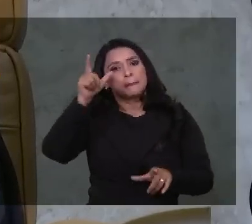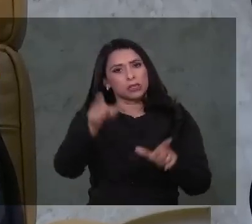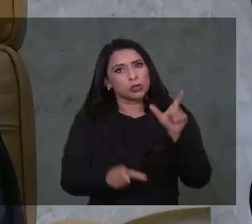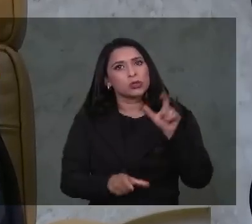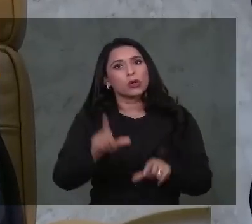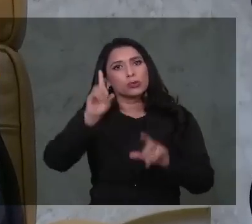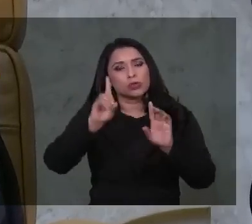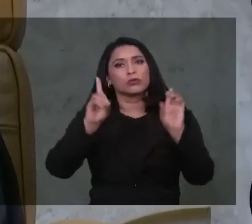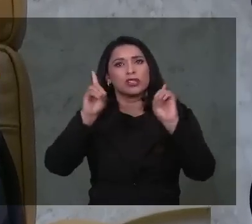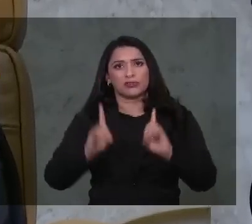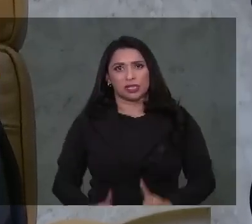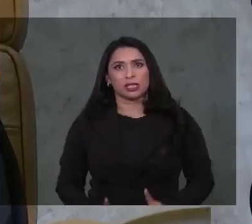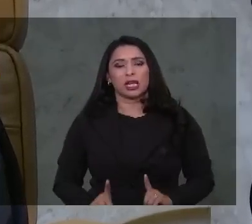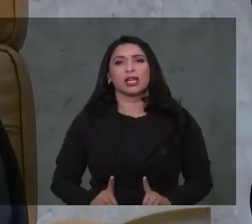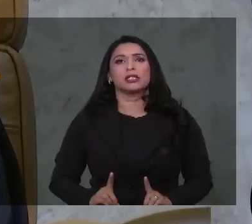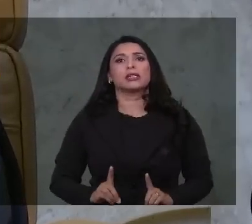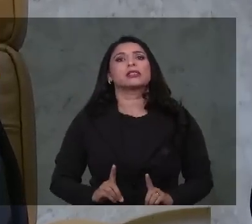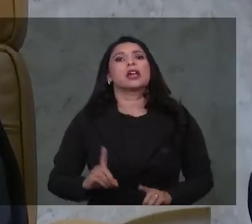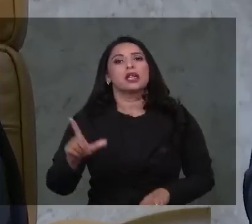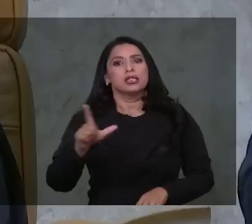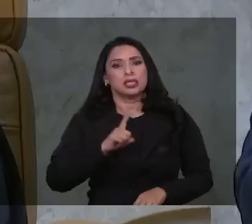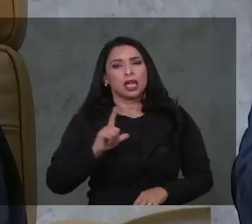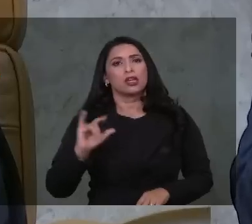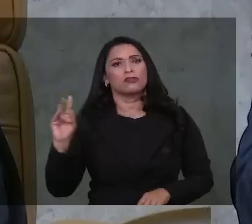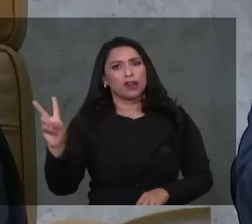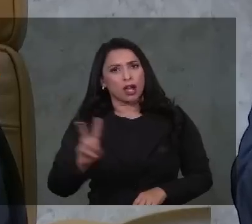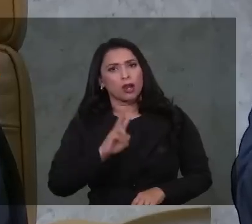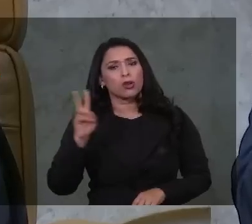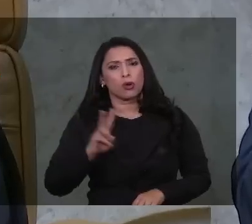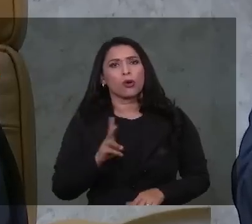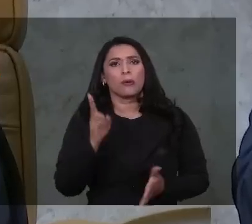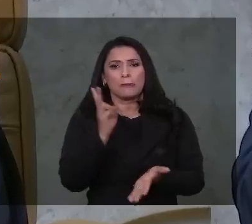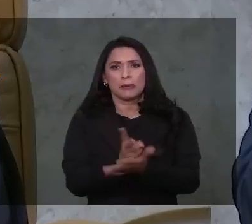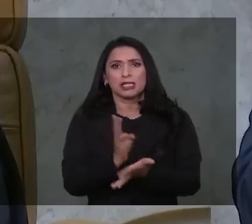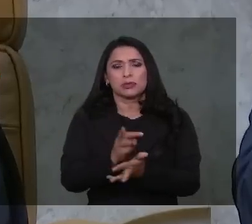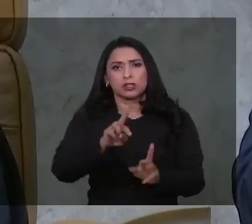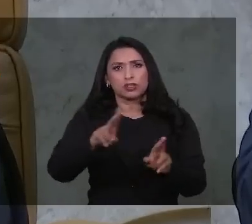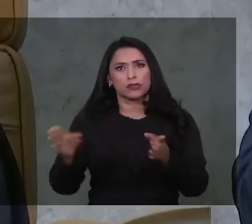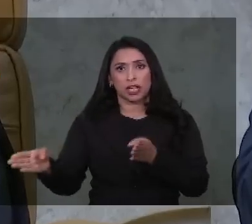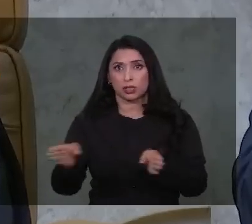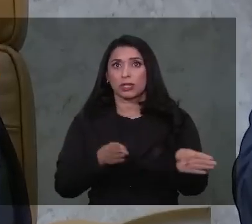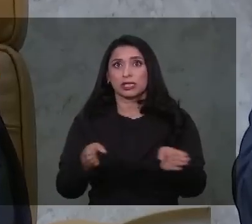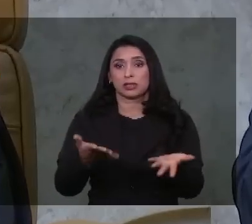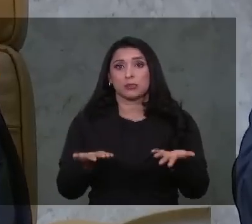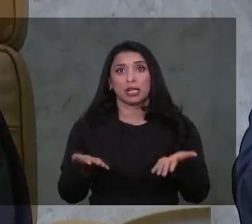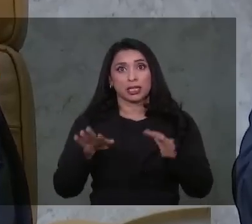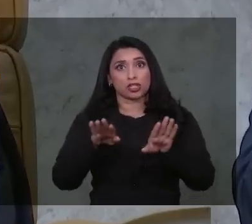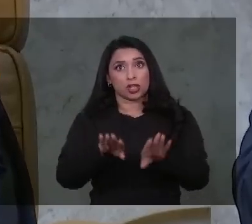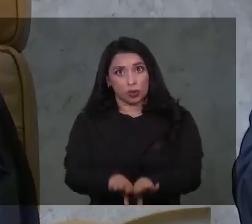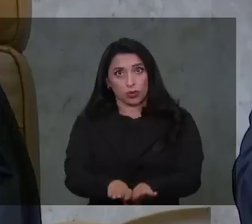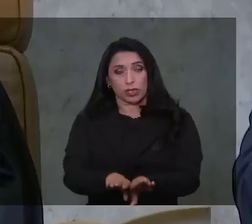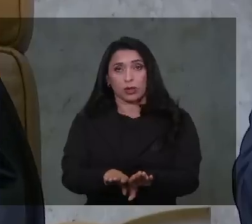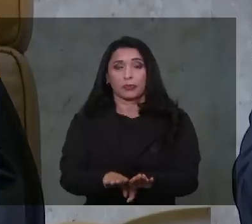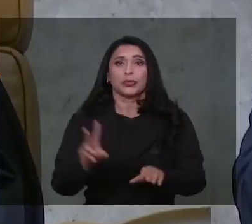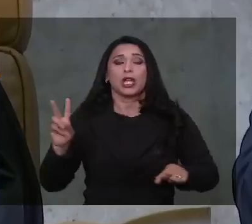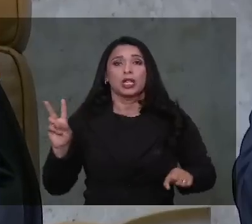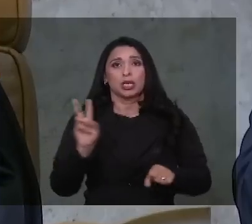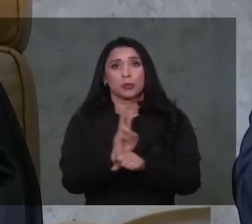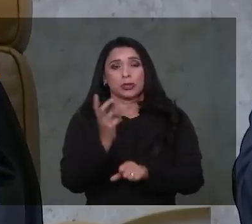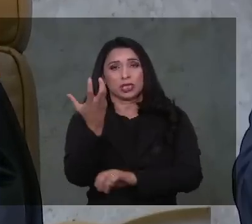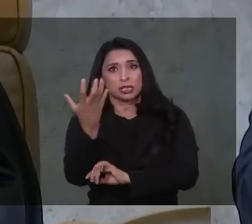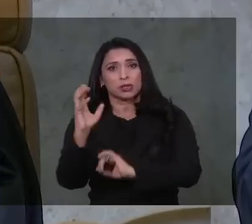valorizadas na sua diferença, no esforço de se proporcionar acessibilidade e inclusão. E a proteção